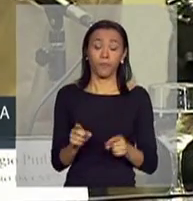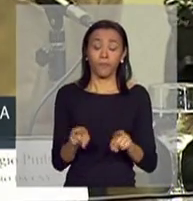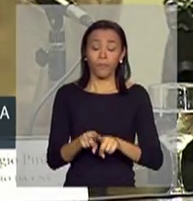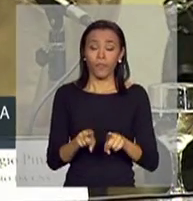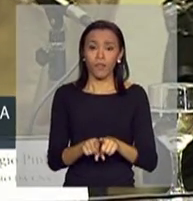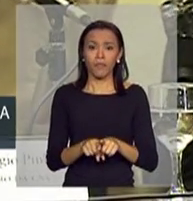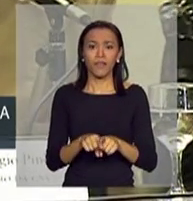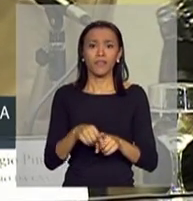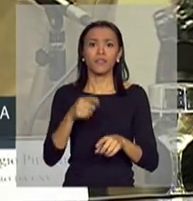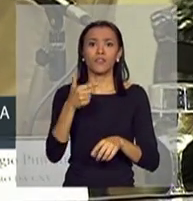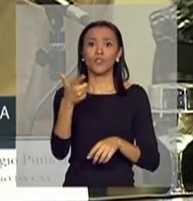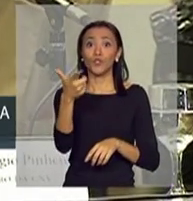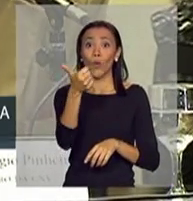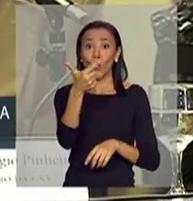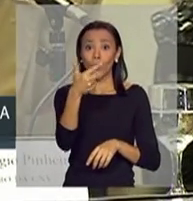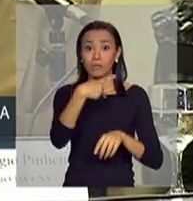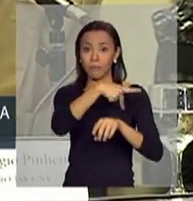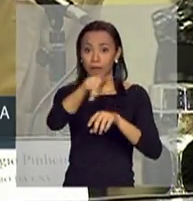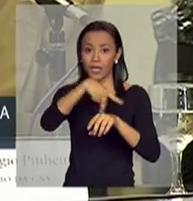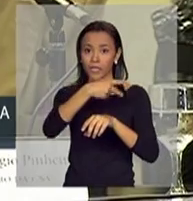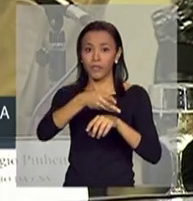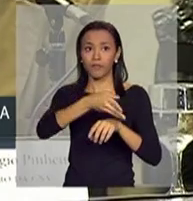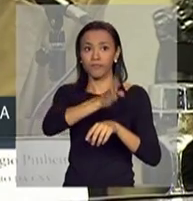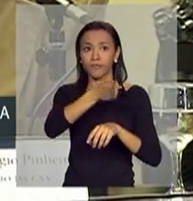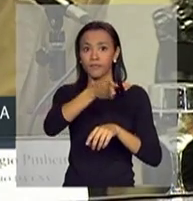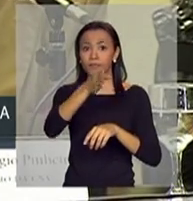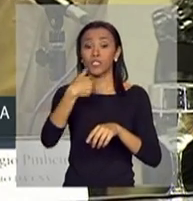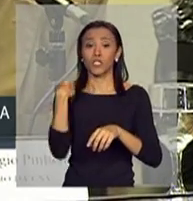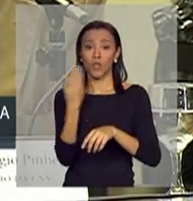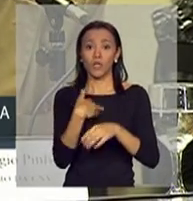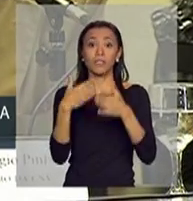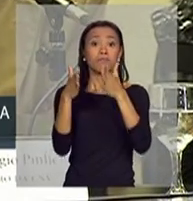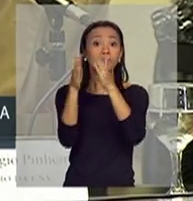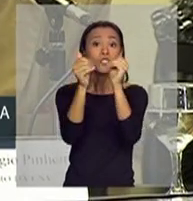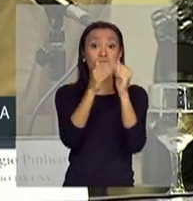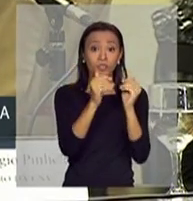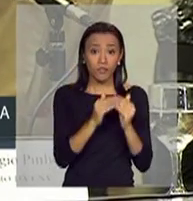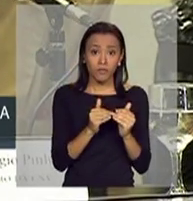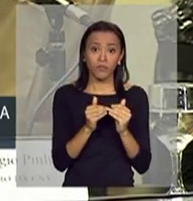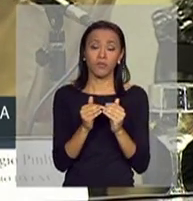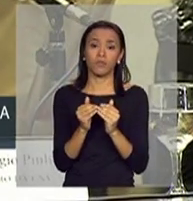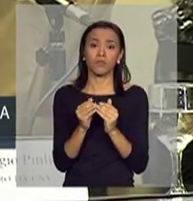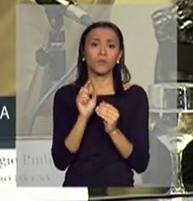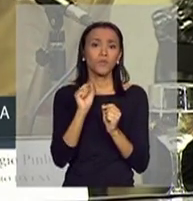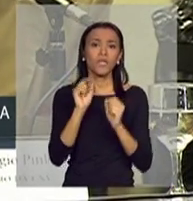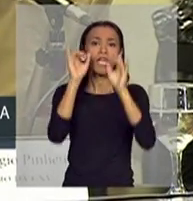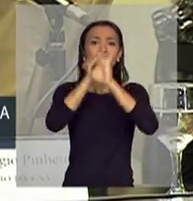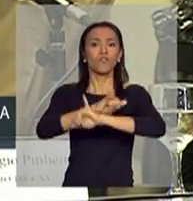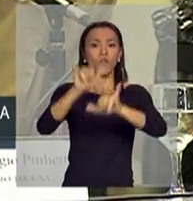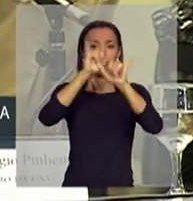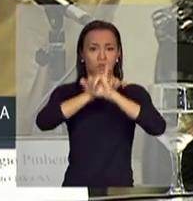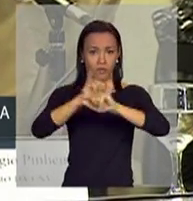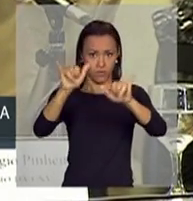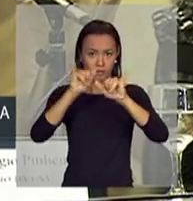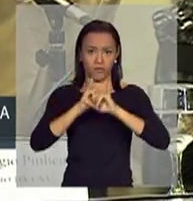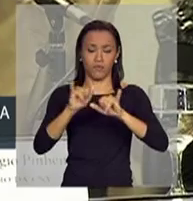dos 12 países que nós solicitamos acesso a informações